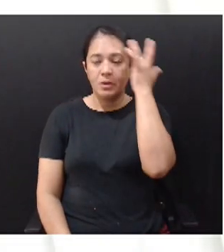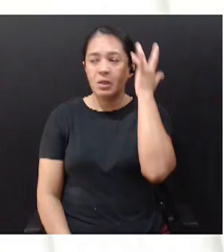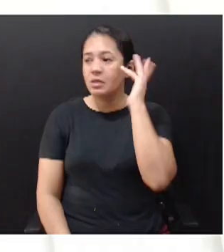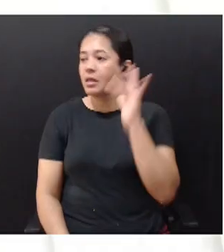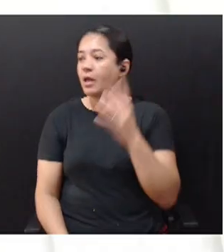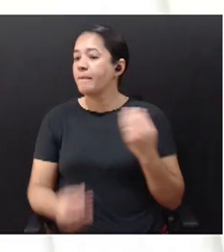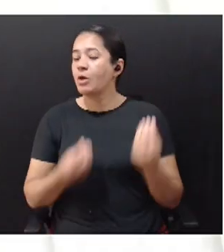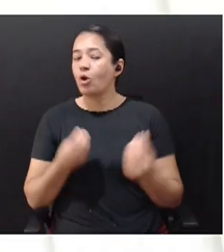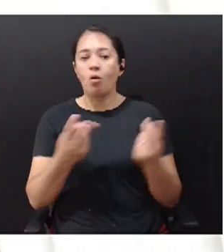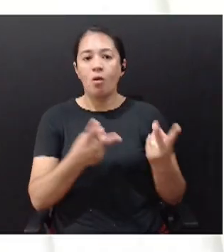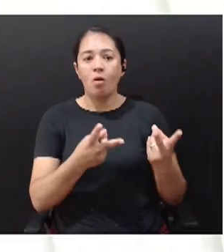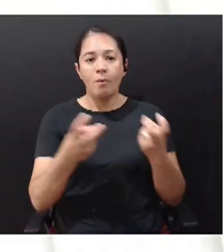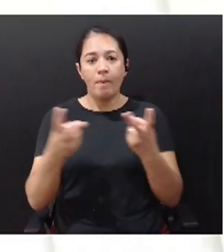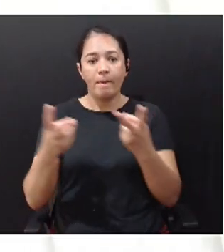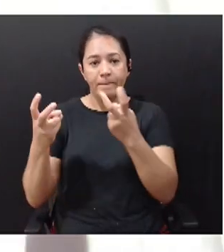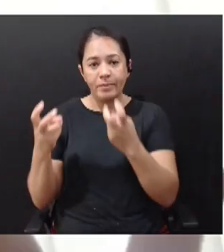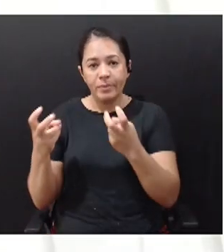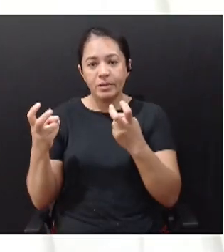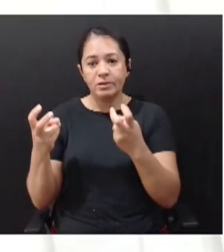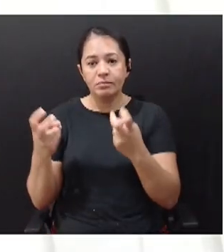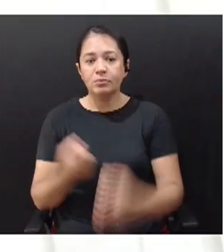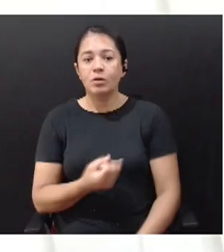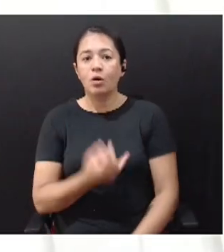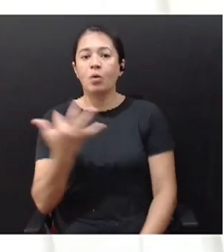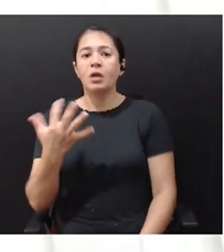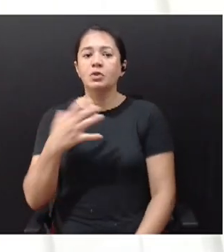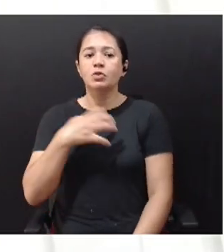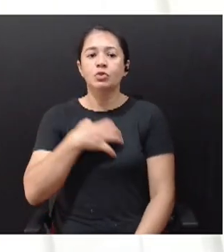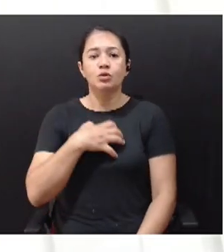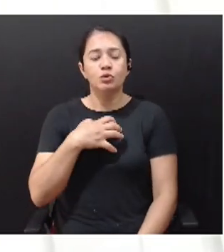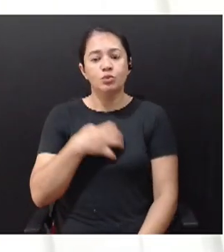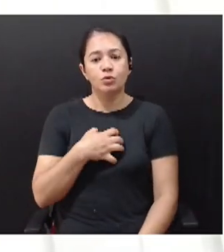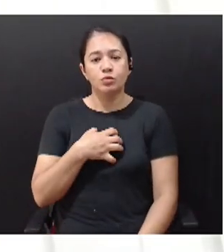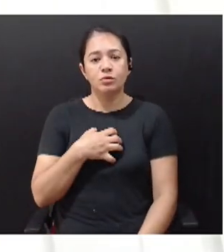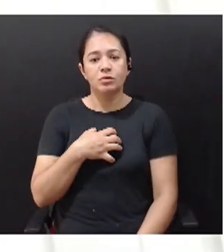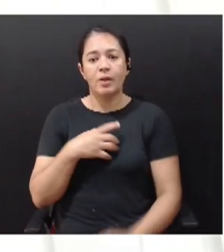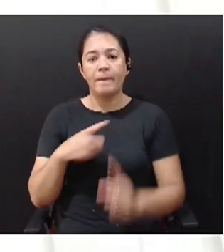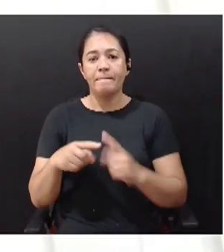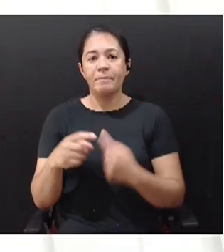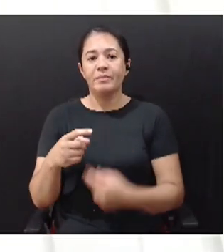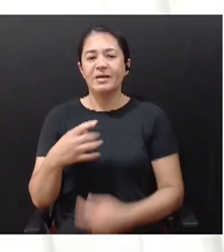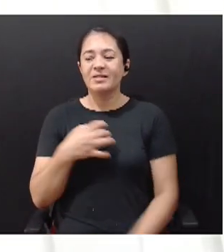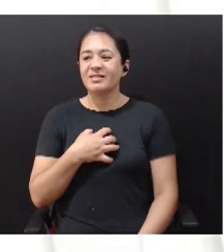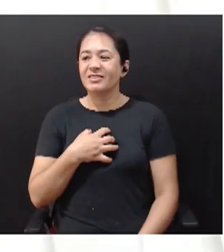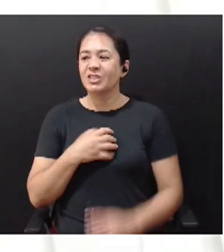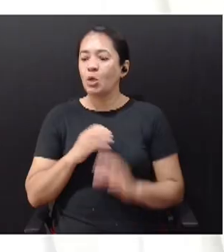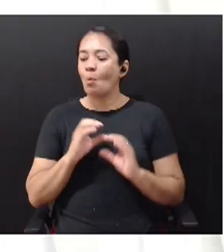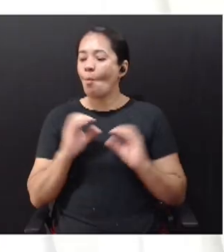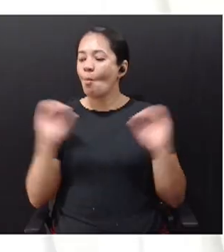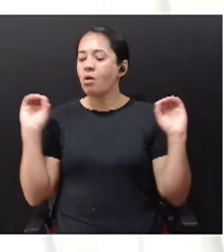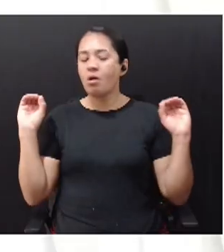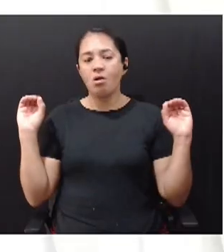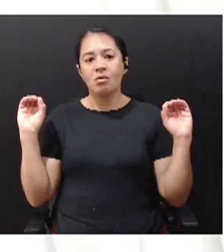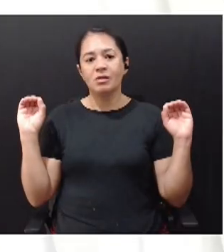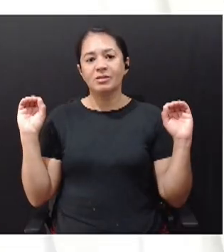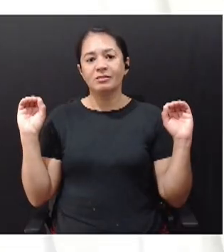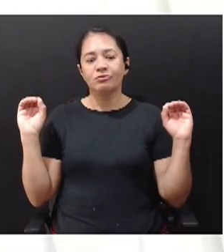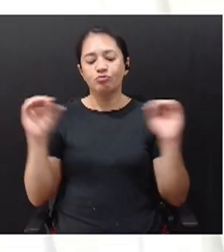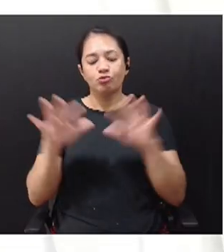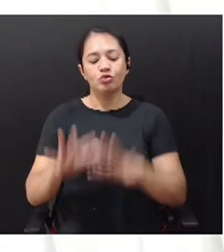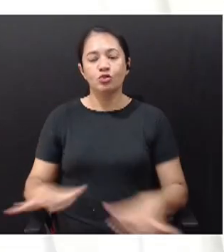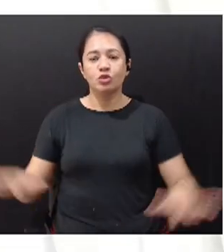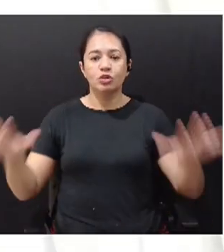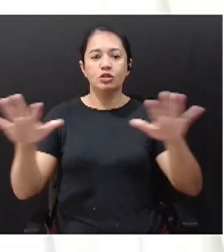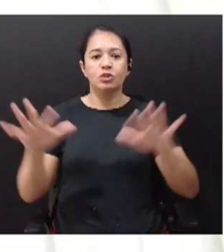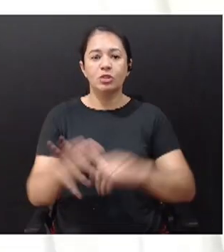bem quais são esses sentimentos, mas sente uma insatisfação de modo geral. Então,